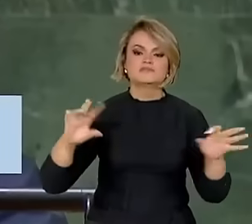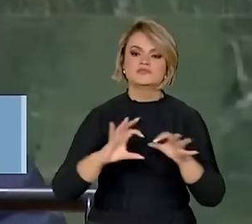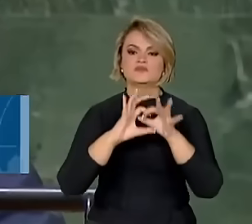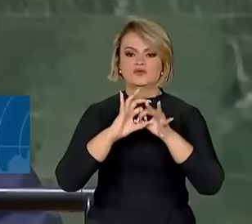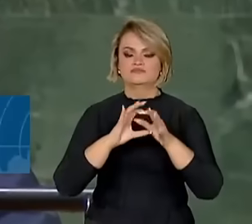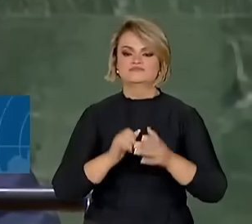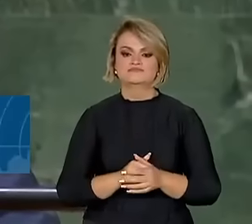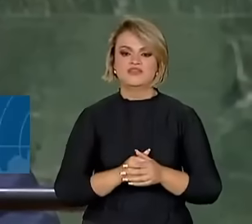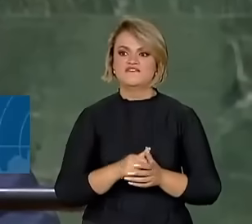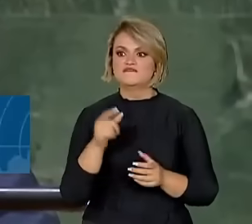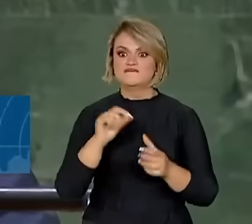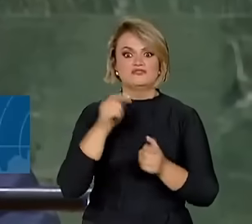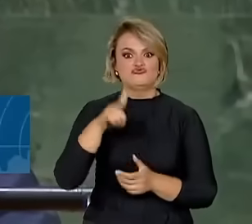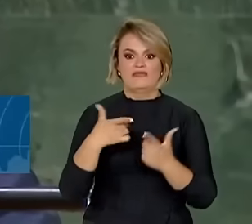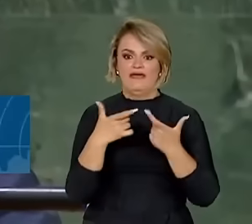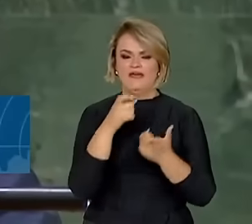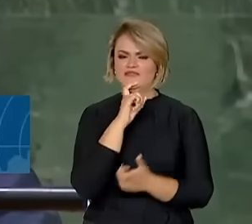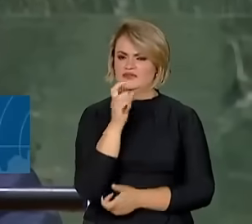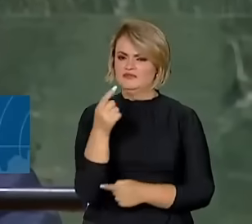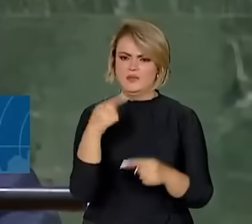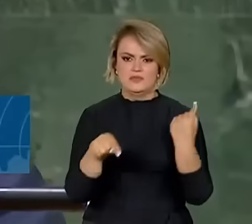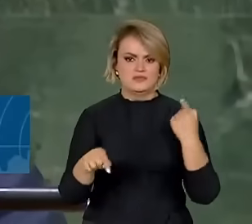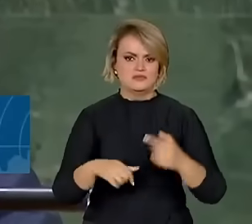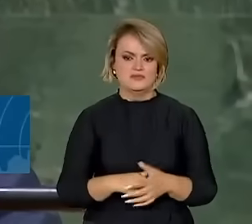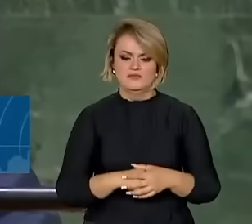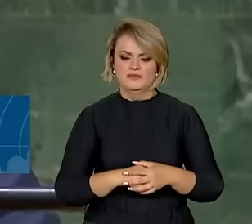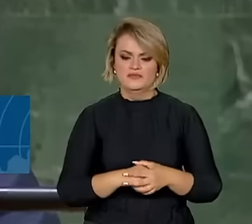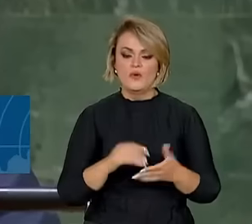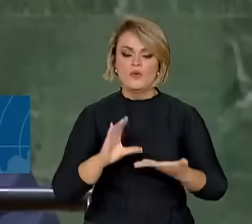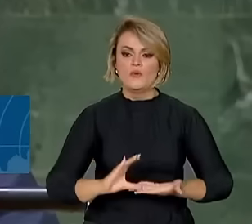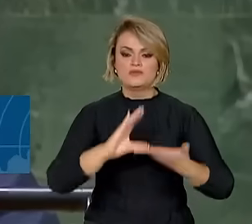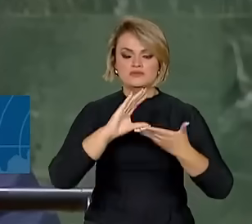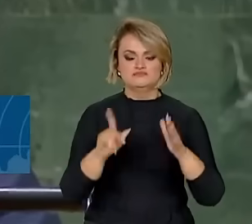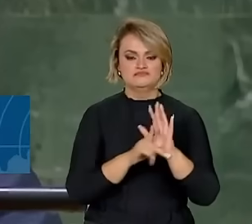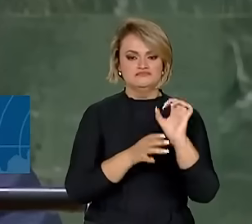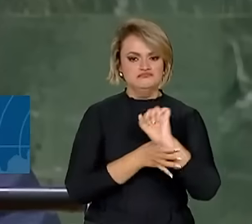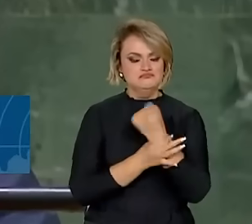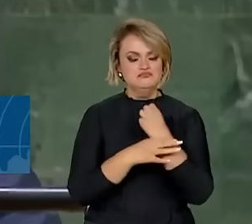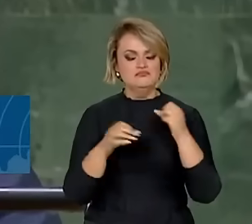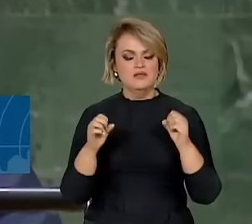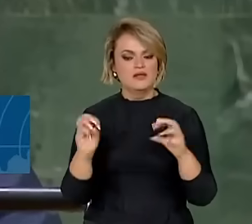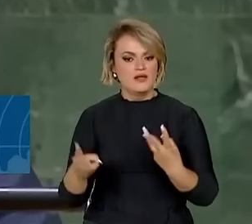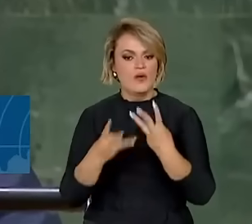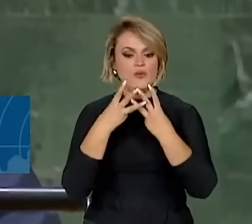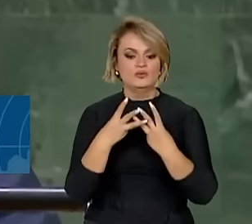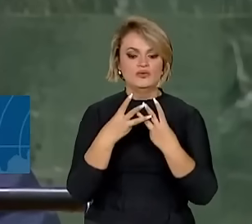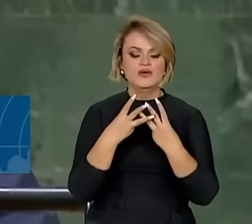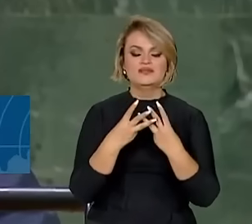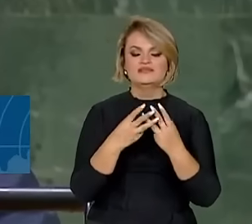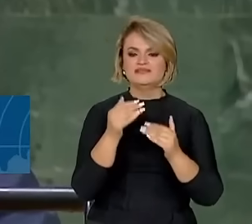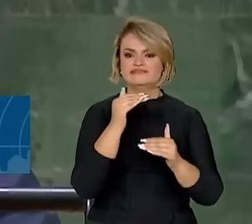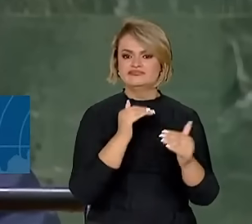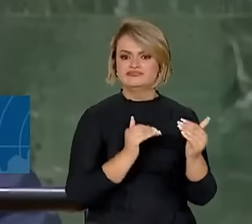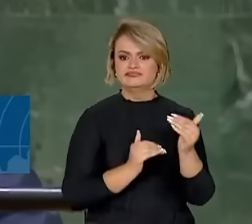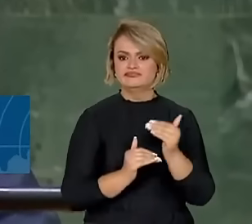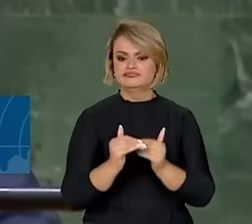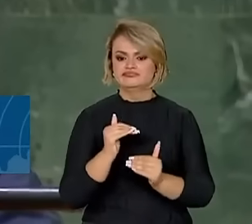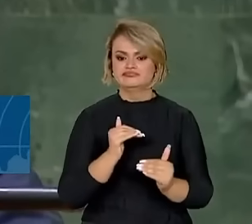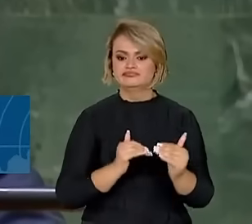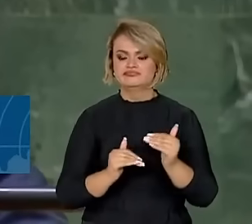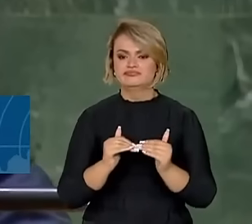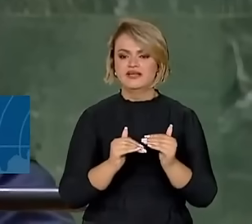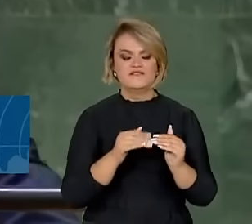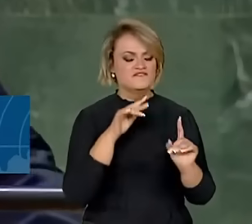a Guerra Fria. O Conselho de Segurança da ONU vem perdendo progressivamente a